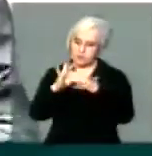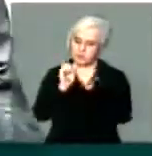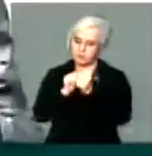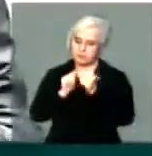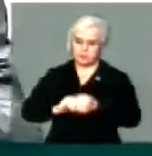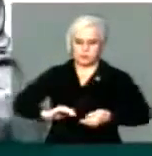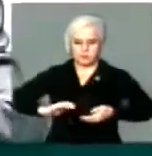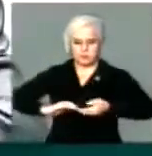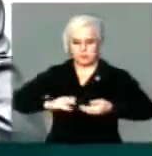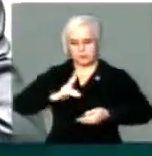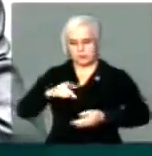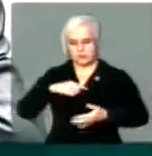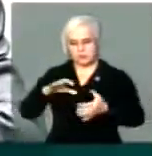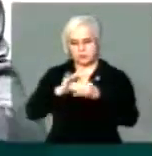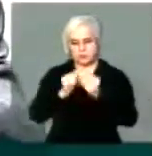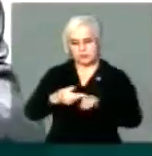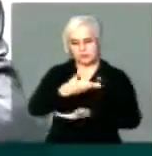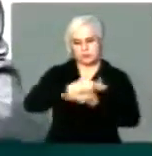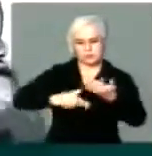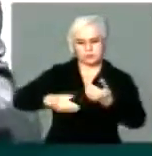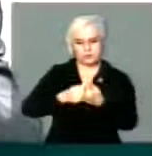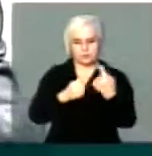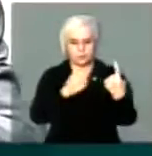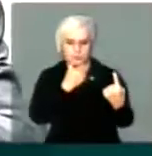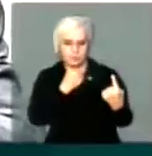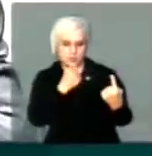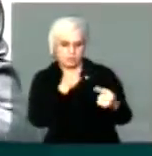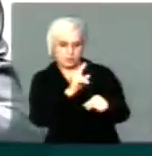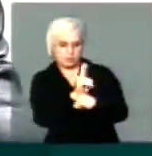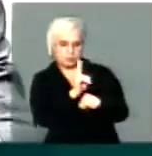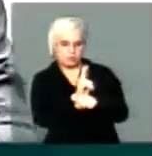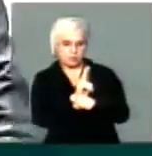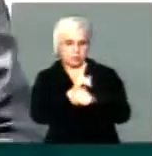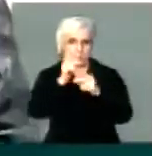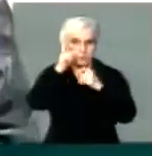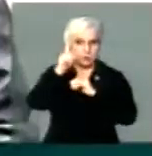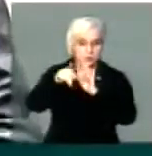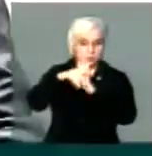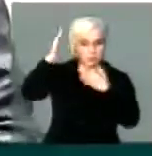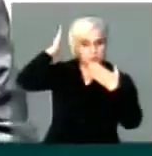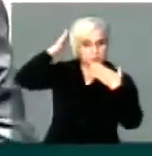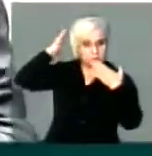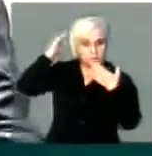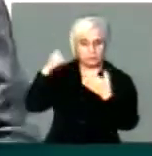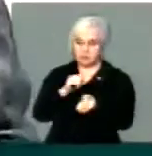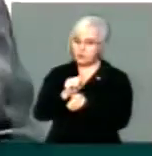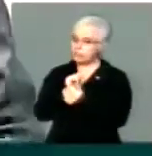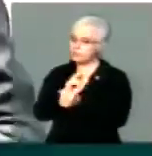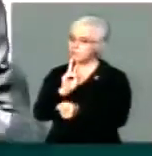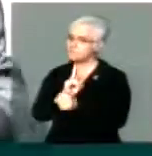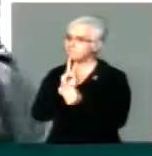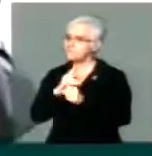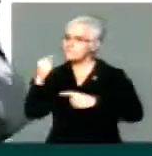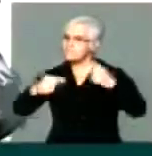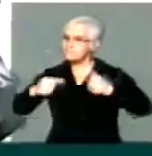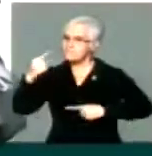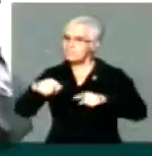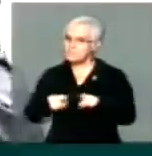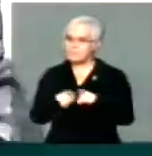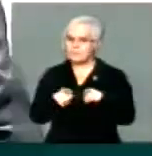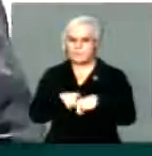do Congresso Nacional, nós convivíamos, ele defendendo os interesses dos indígenas e eu acompanhando aquele debate,